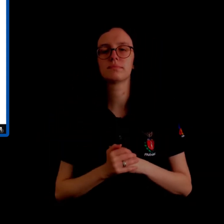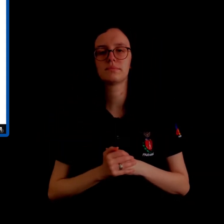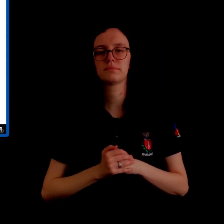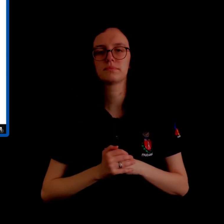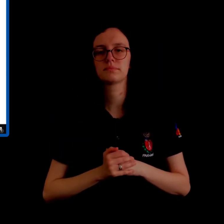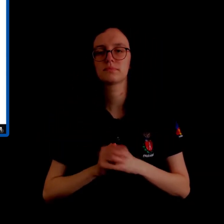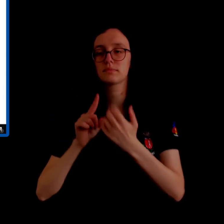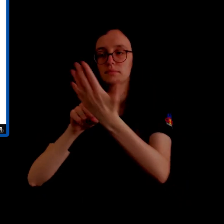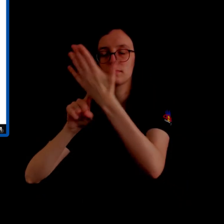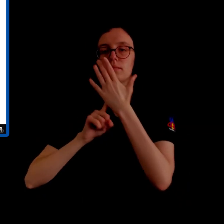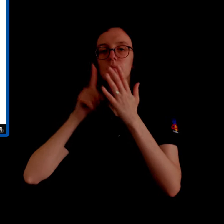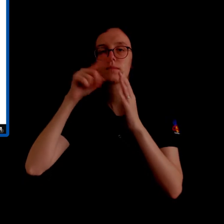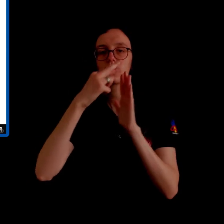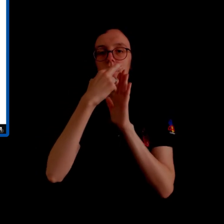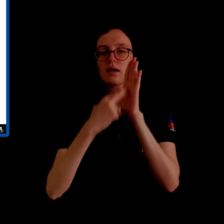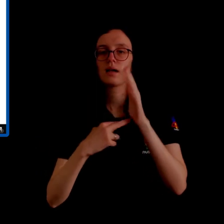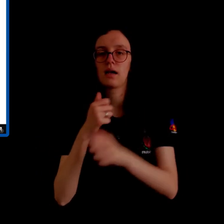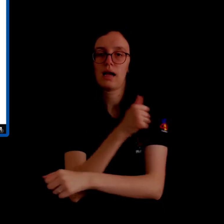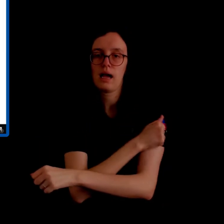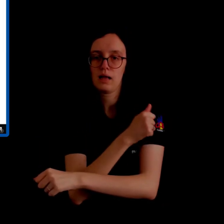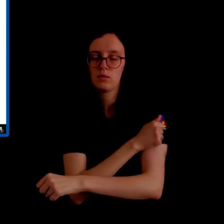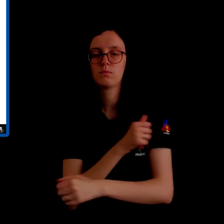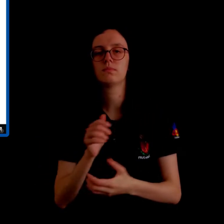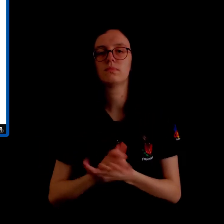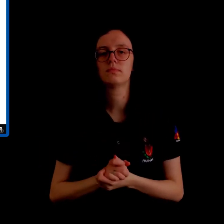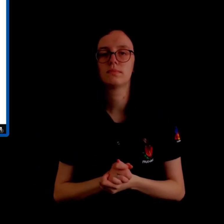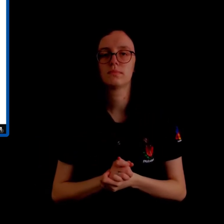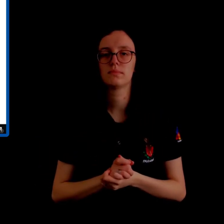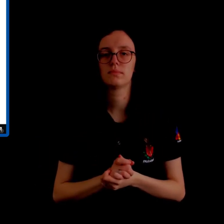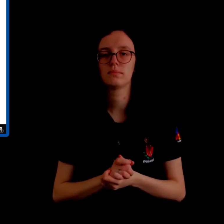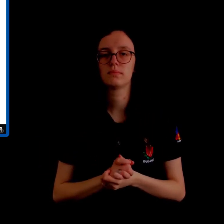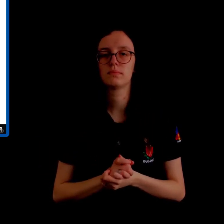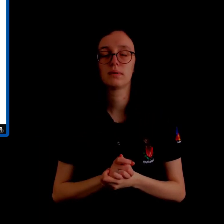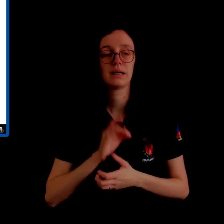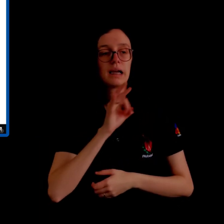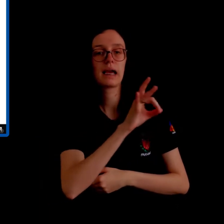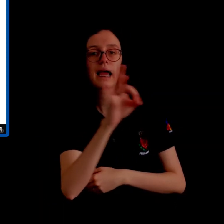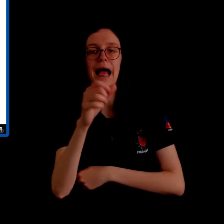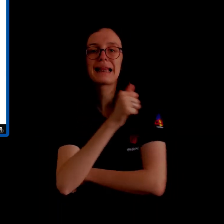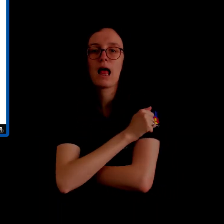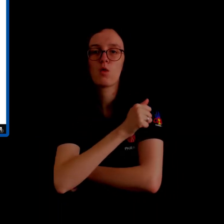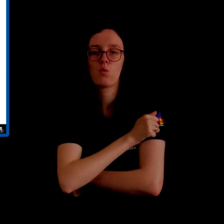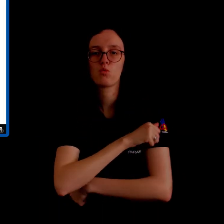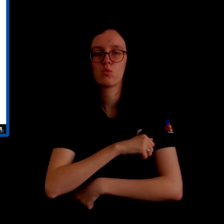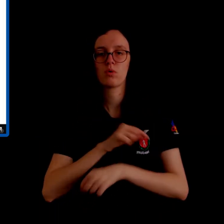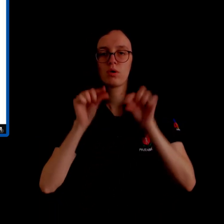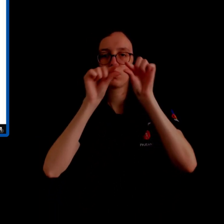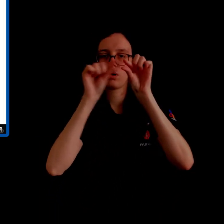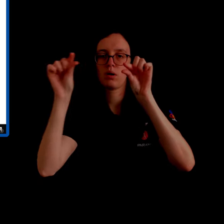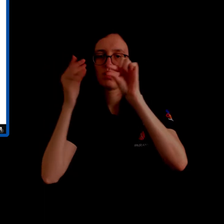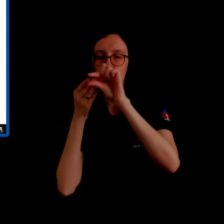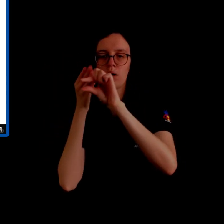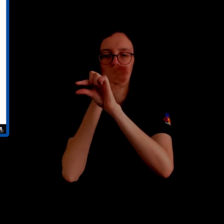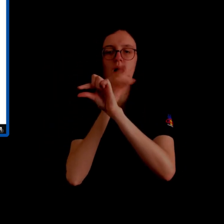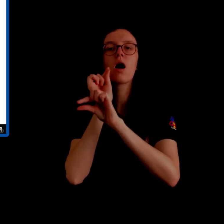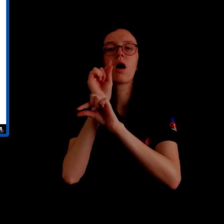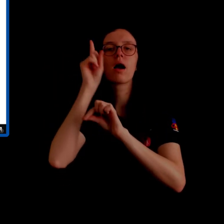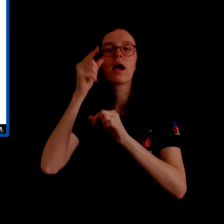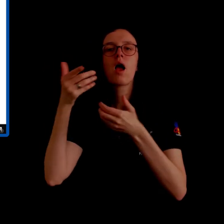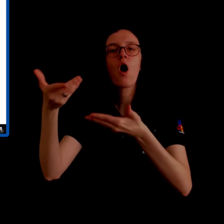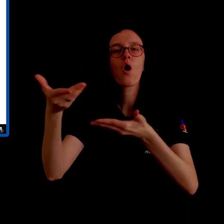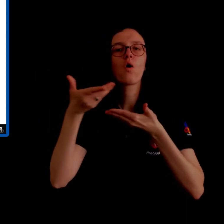um relatório de alunos, na frente do nome de cada aluno vai aparecer